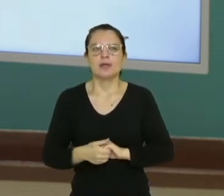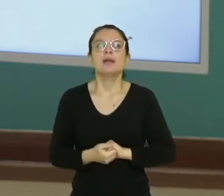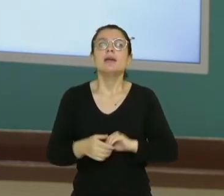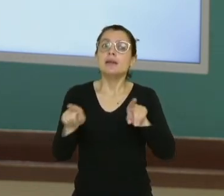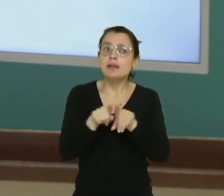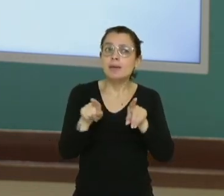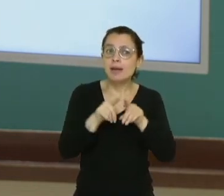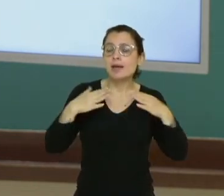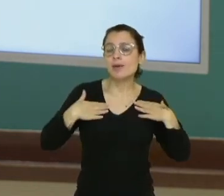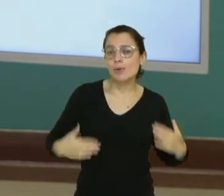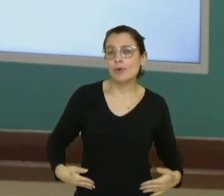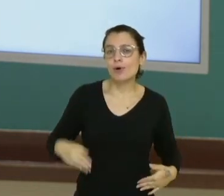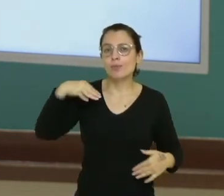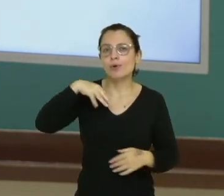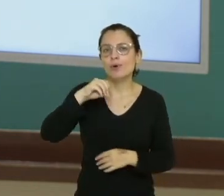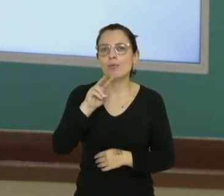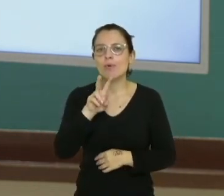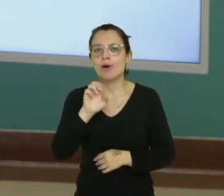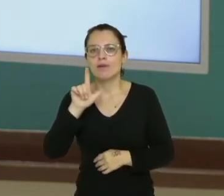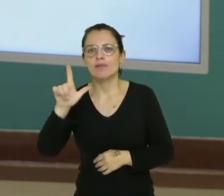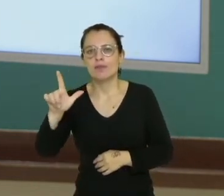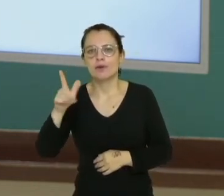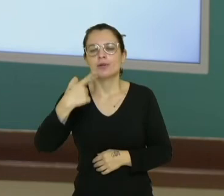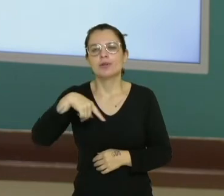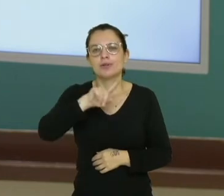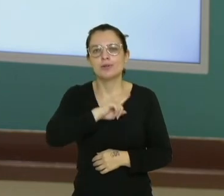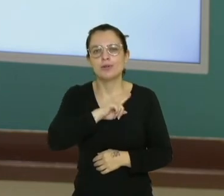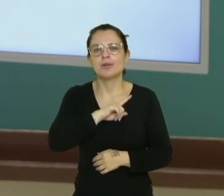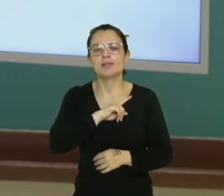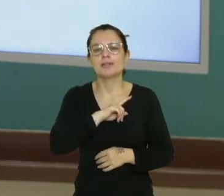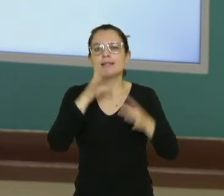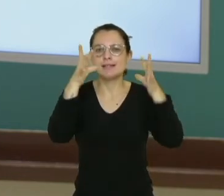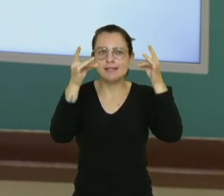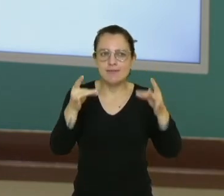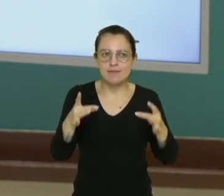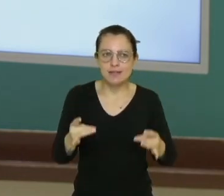precisamos definir o tipo de objeto em questão. Ok?